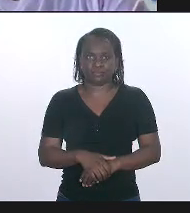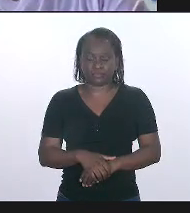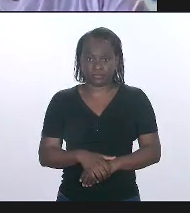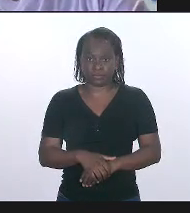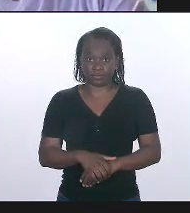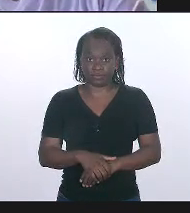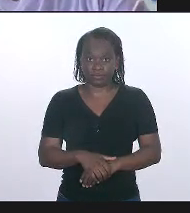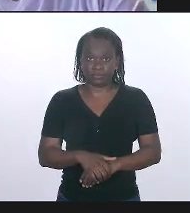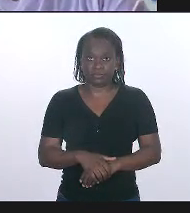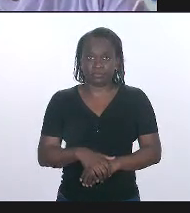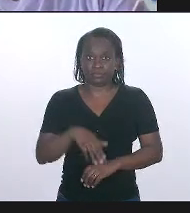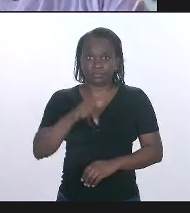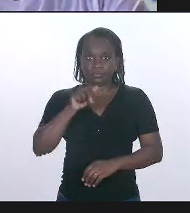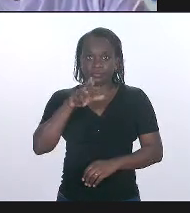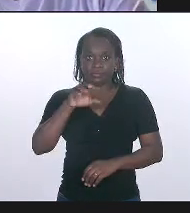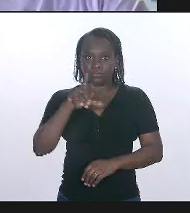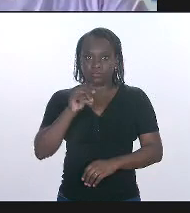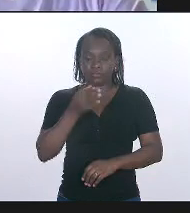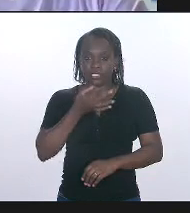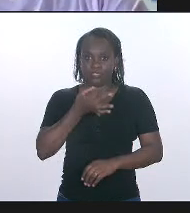Marcos Vinícius, está aberto o seu som.